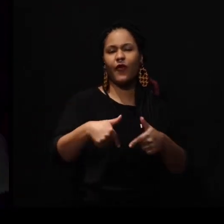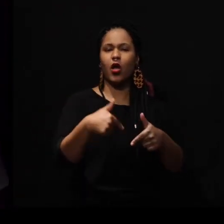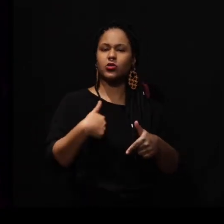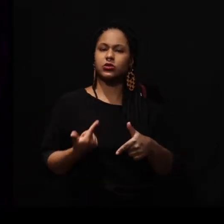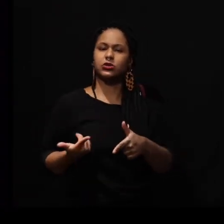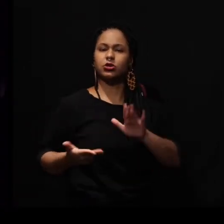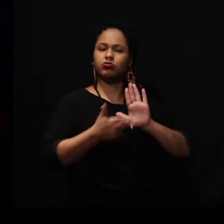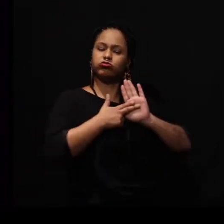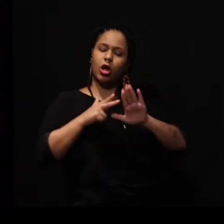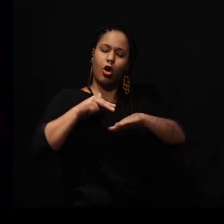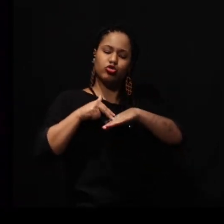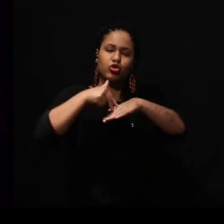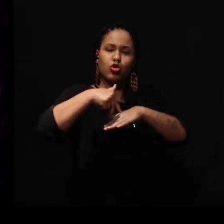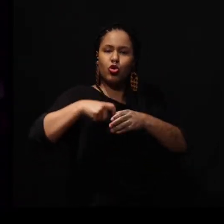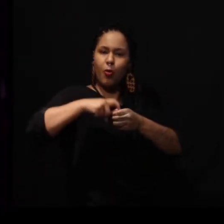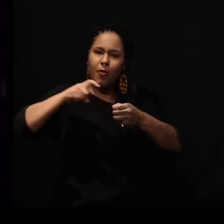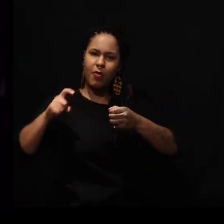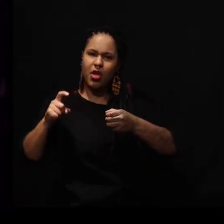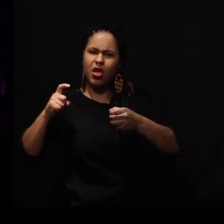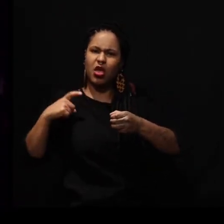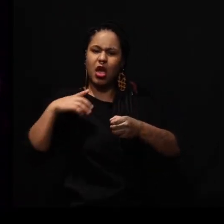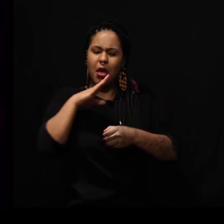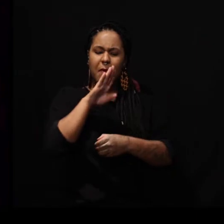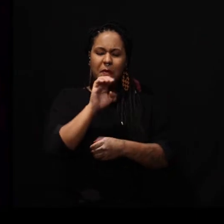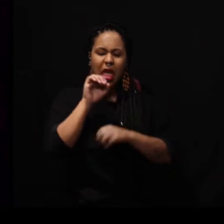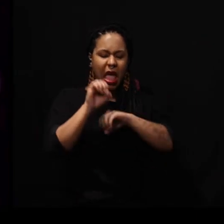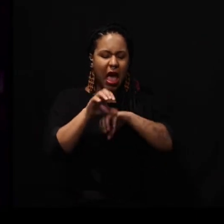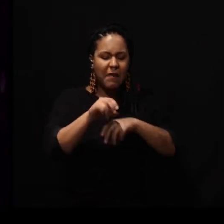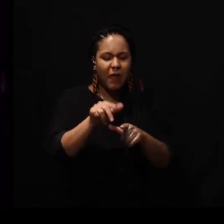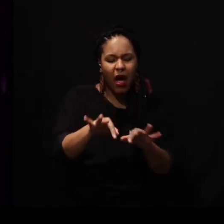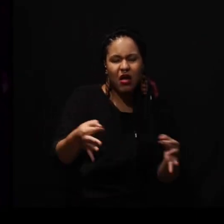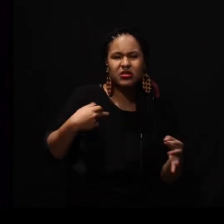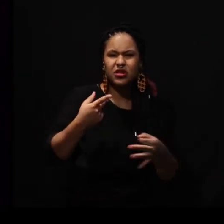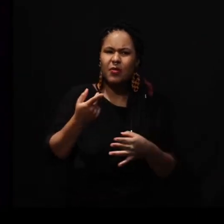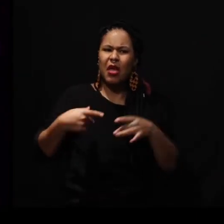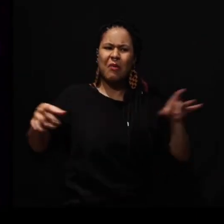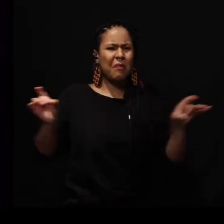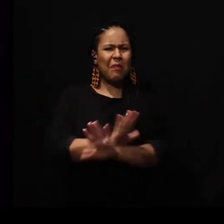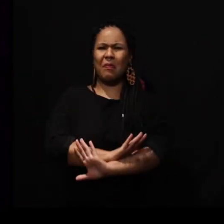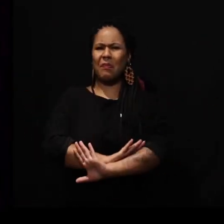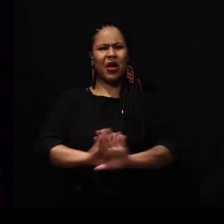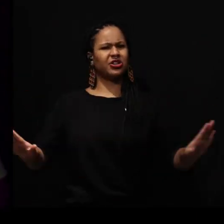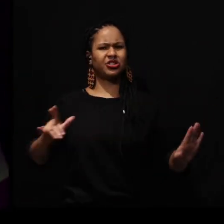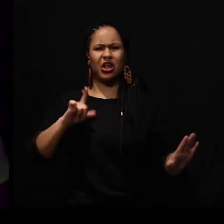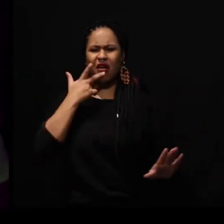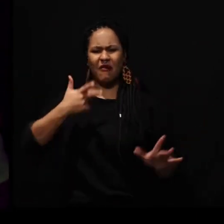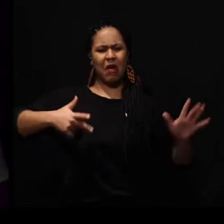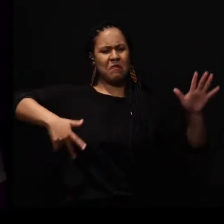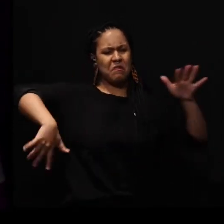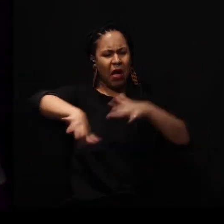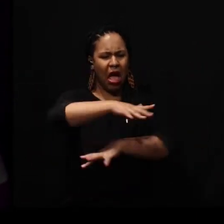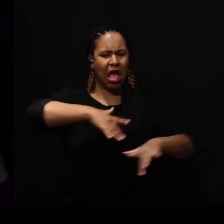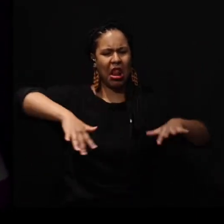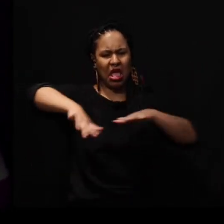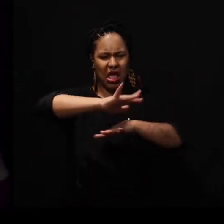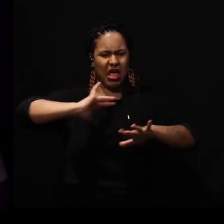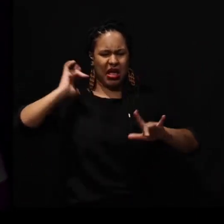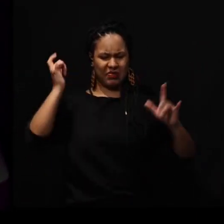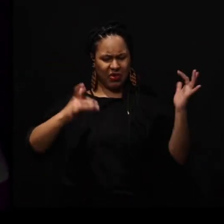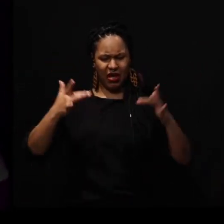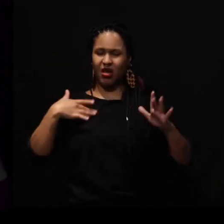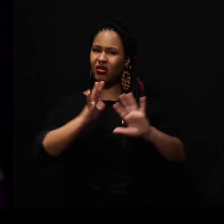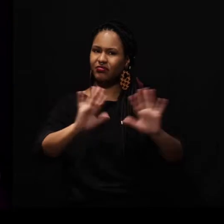assumindo autonomia, beabá bancário, basta burocratização baronesa, botando baderna,